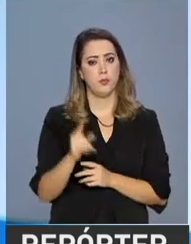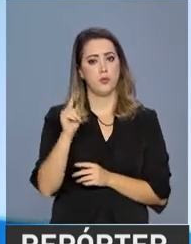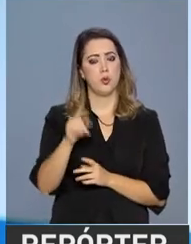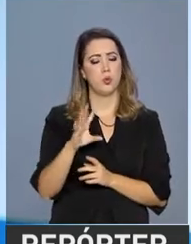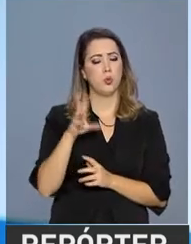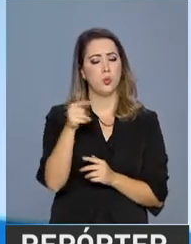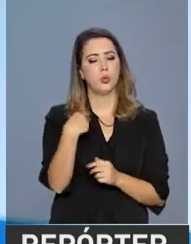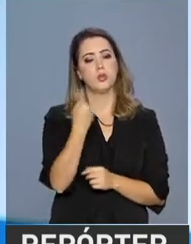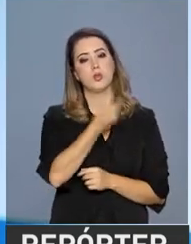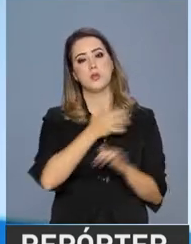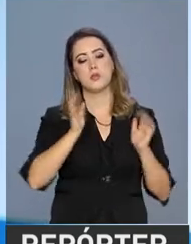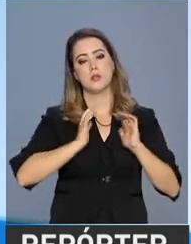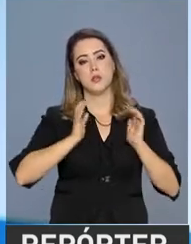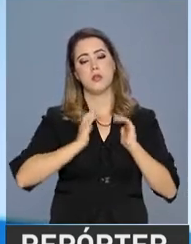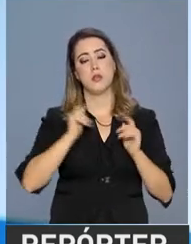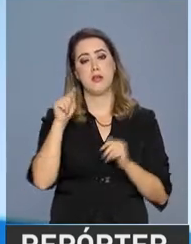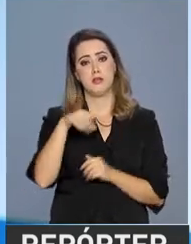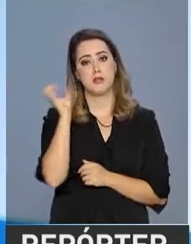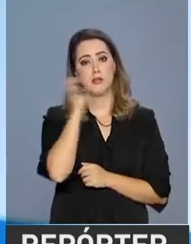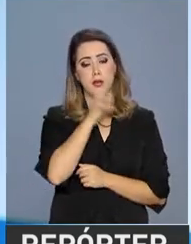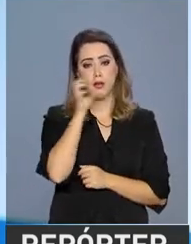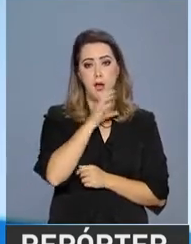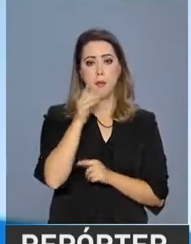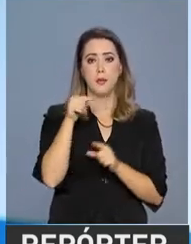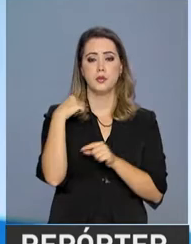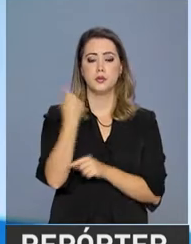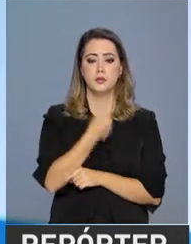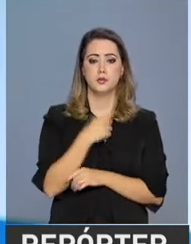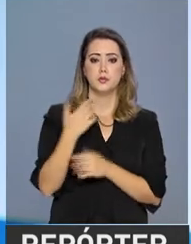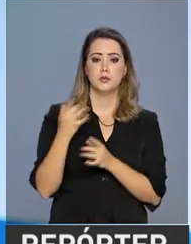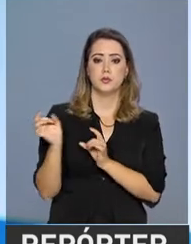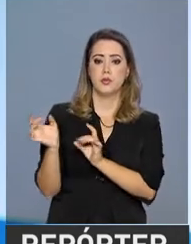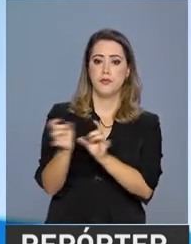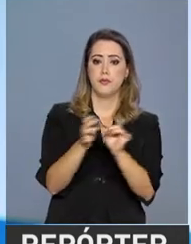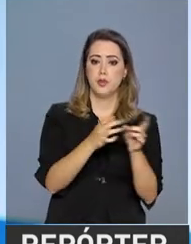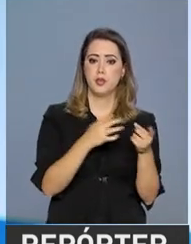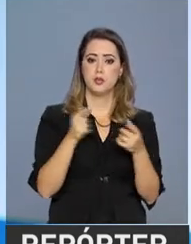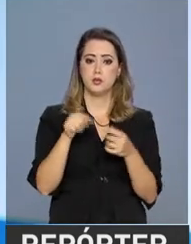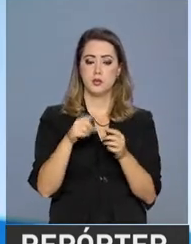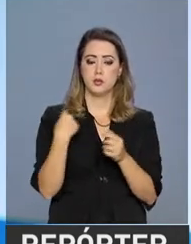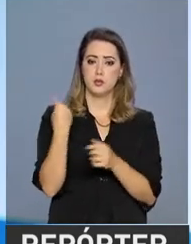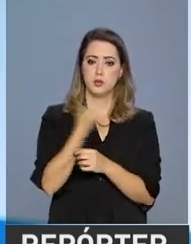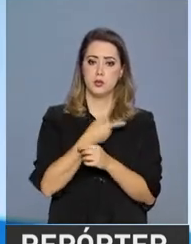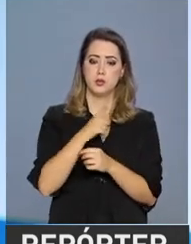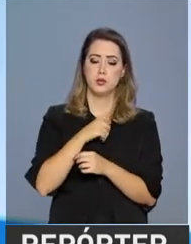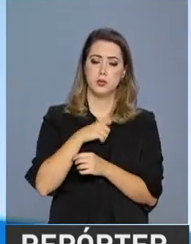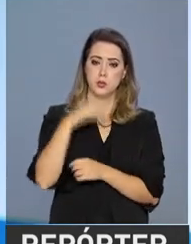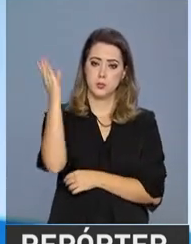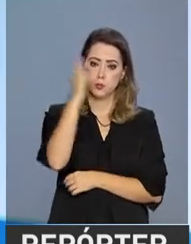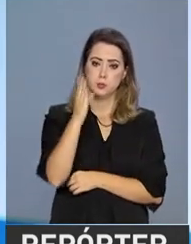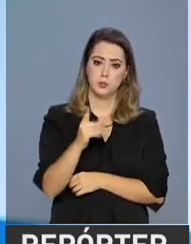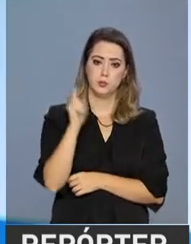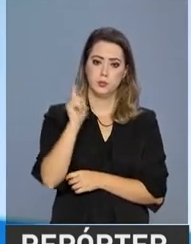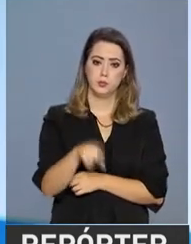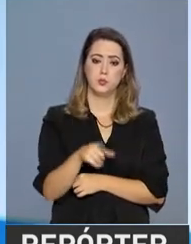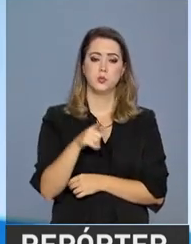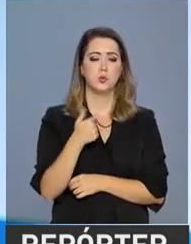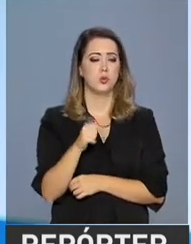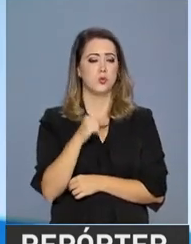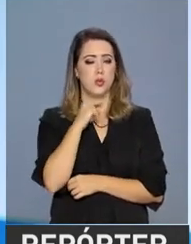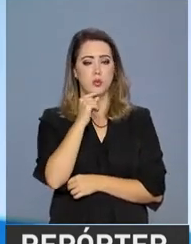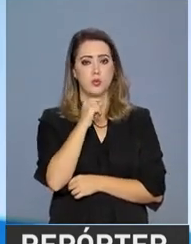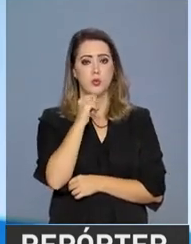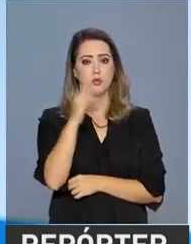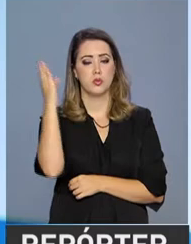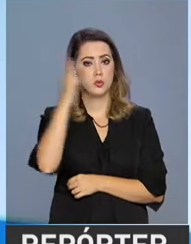toda e com a velocidade ea qualidade dos leilões de exploração que nós estamos tendo no brasil sem dúvida nenhuma o